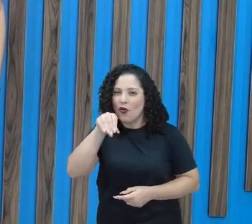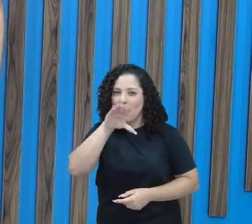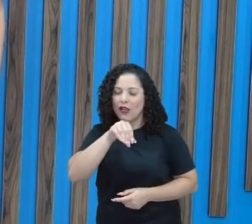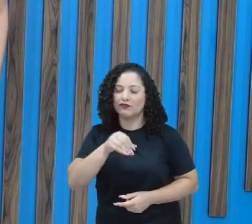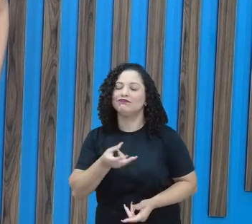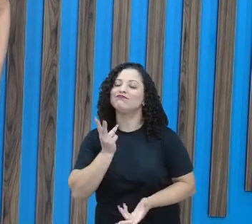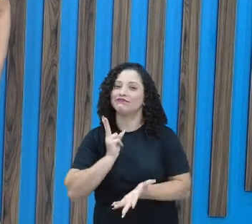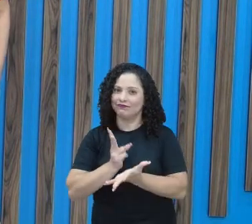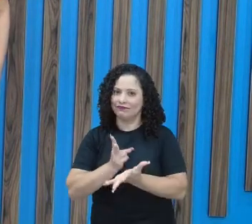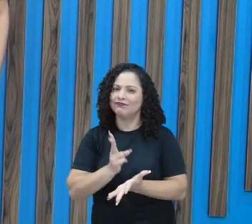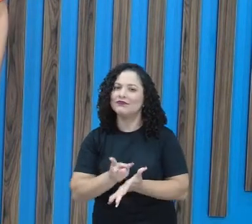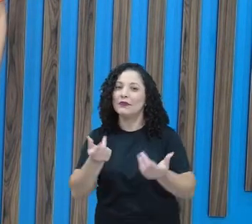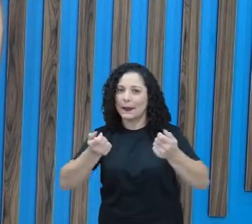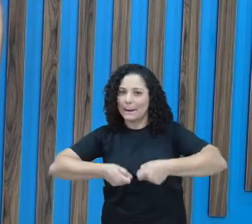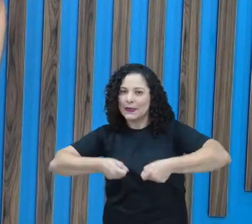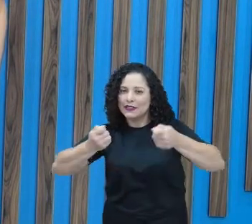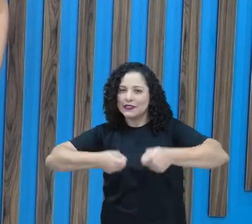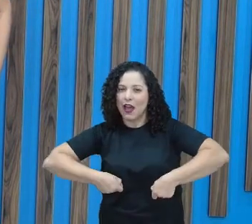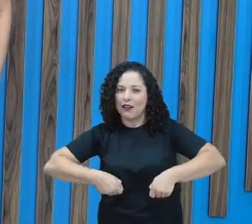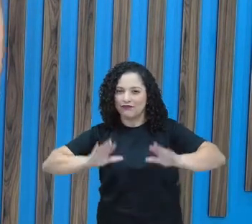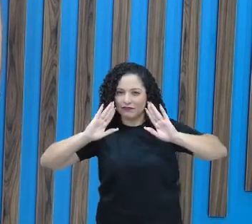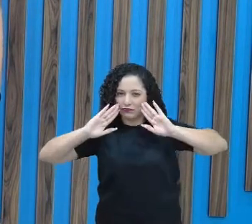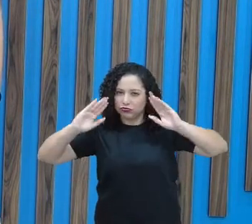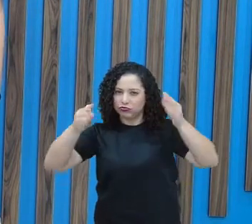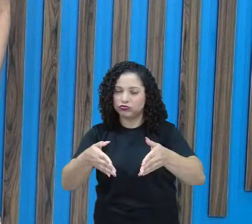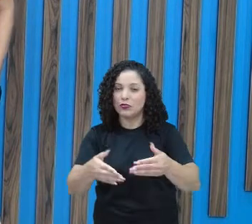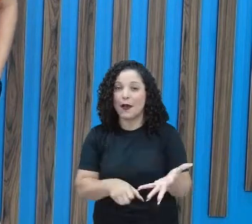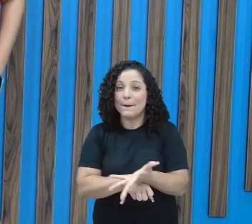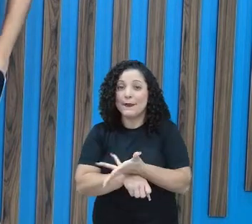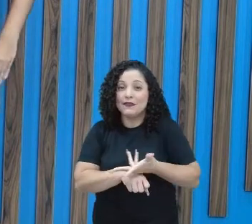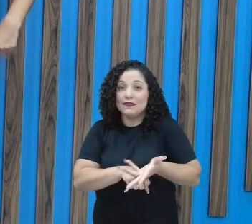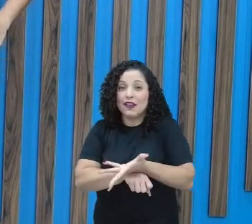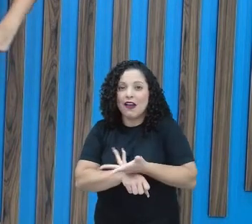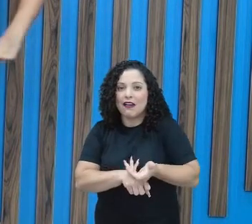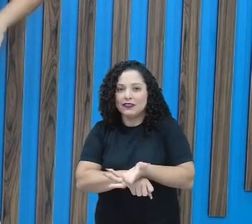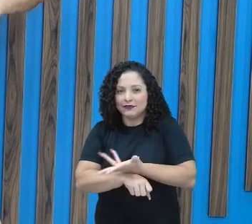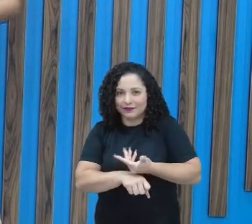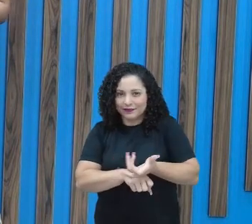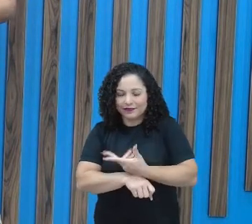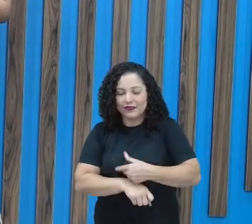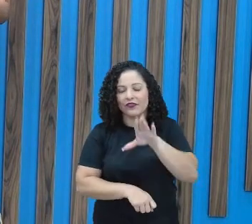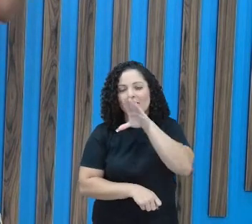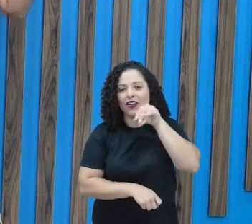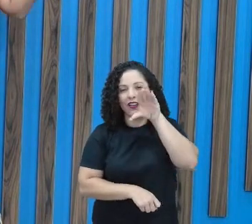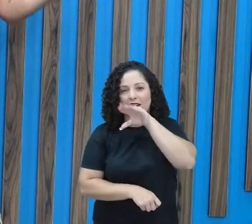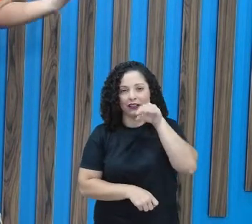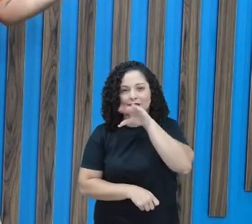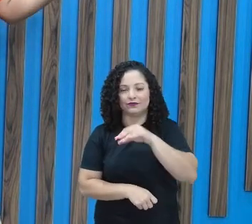falante. A gente não pode desconsiderar a capacidade oratória. A gente não pode